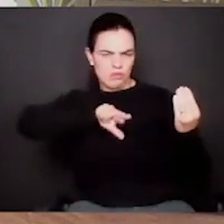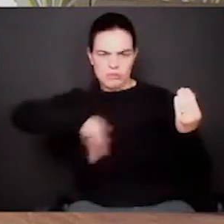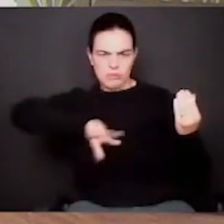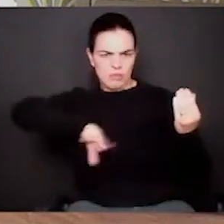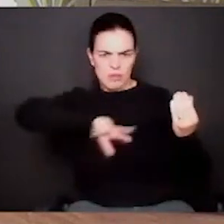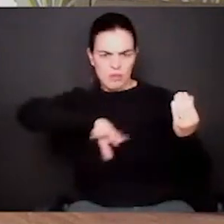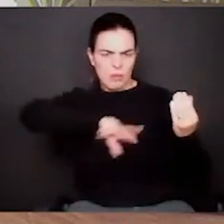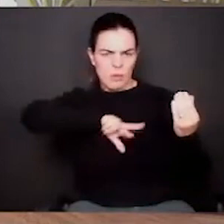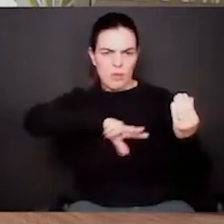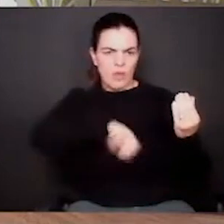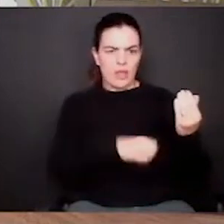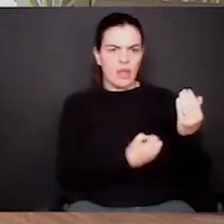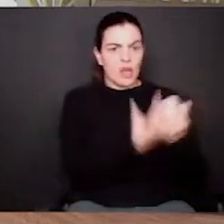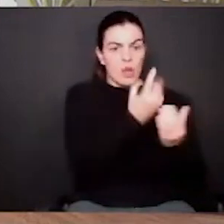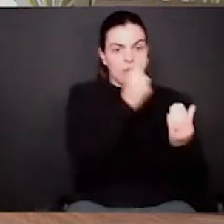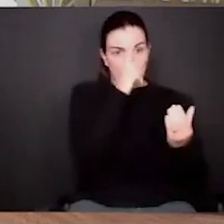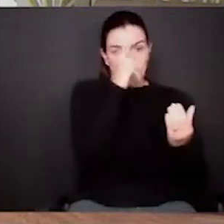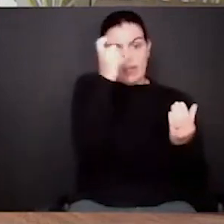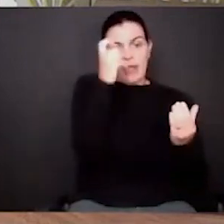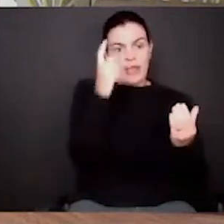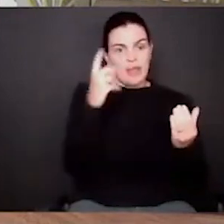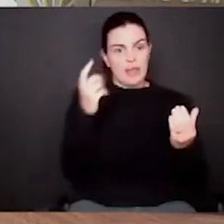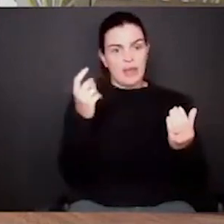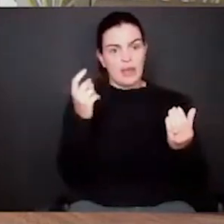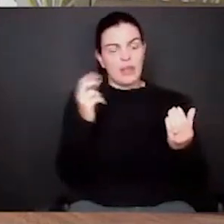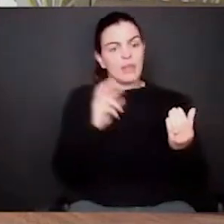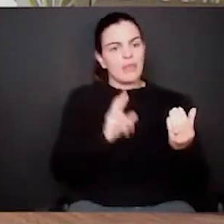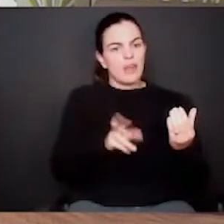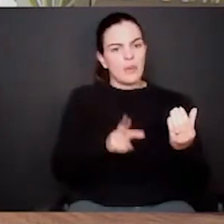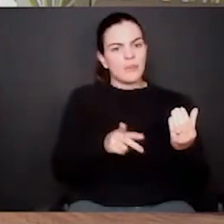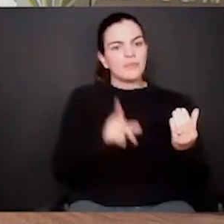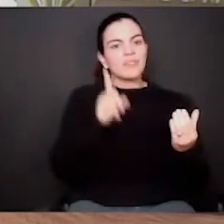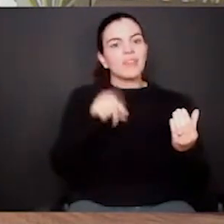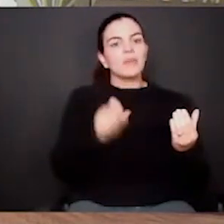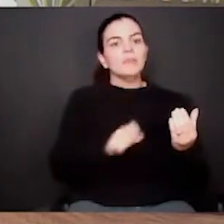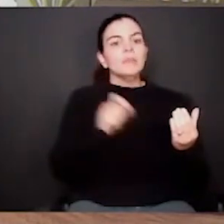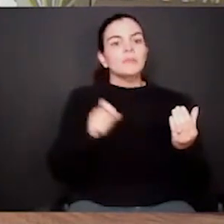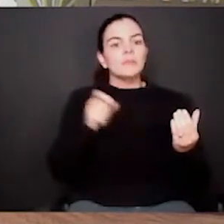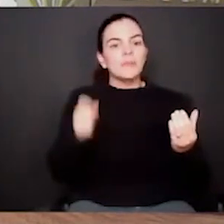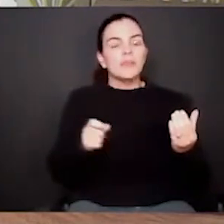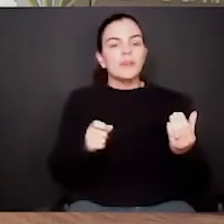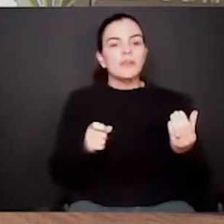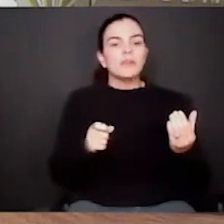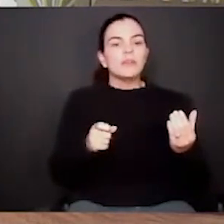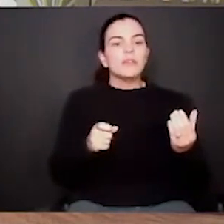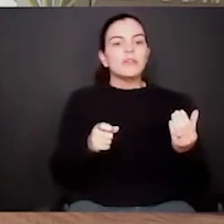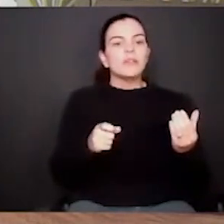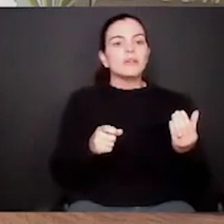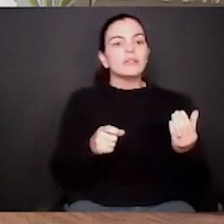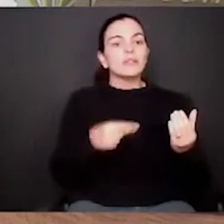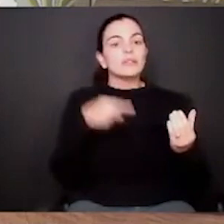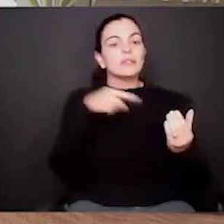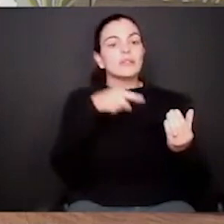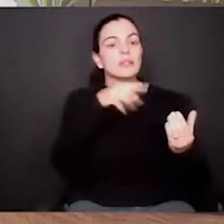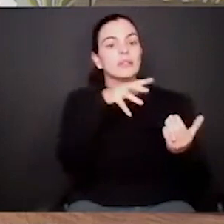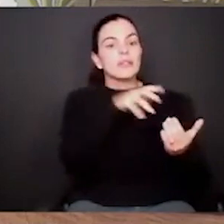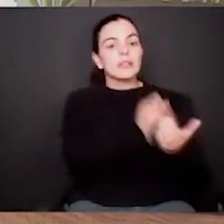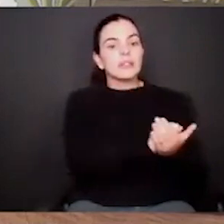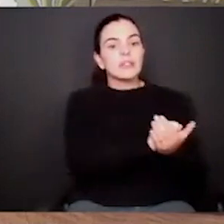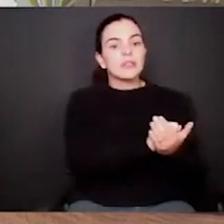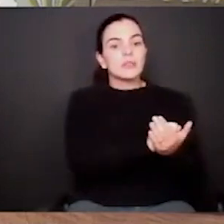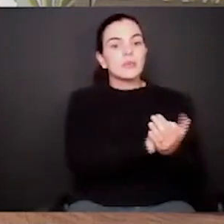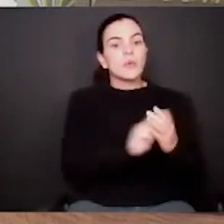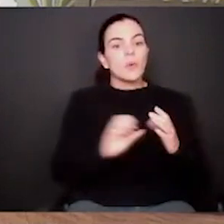plano municipal, mas isso foi uma vontade consolidada, fruto de um poder constituinte